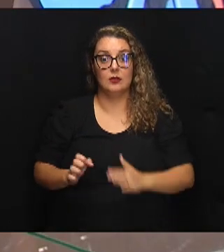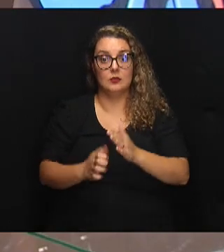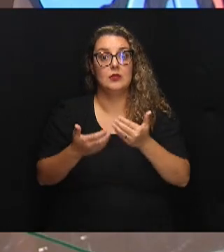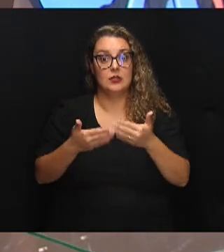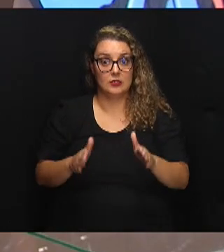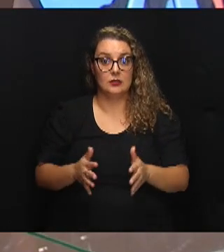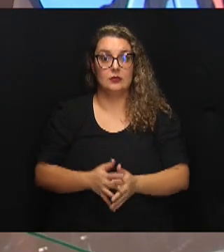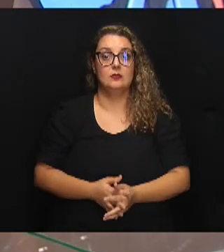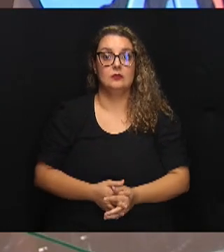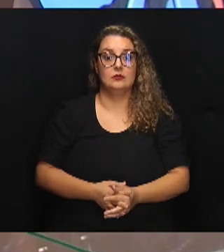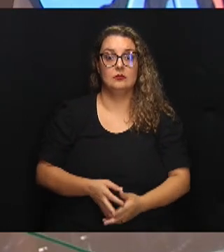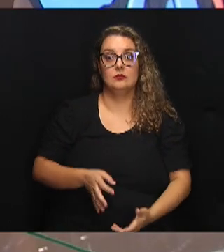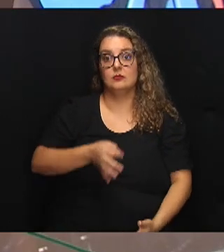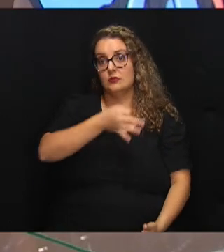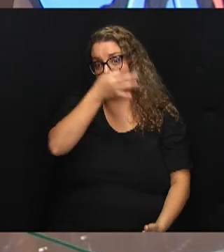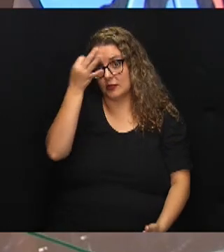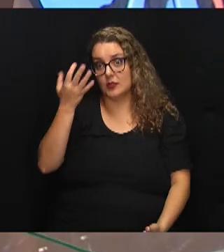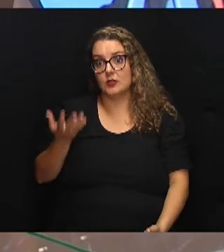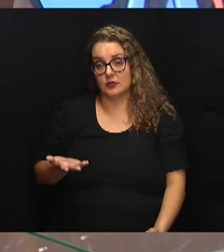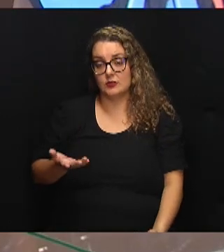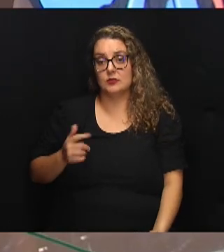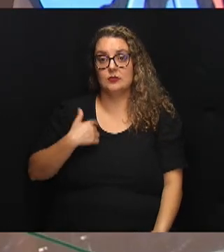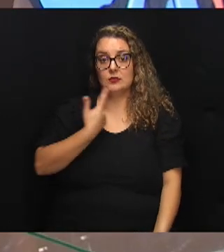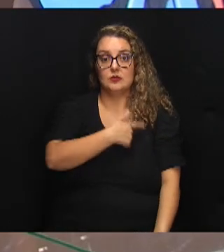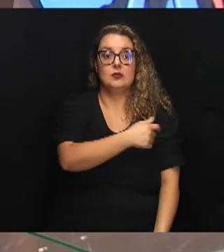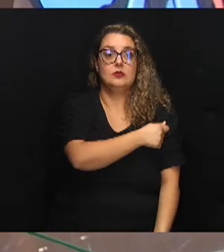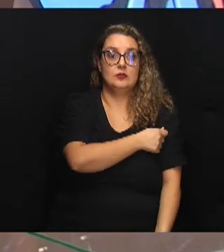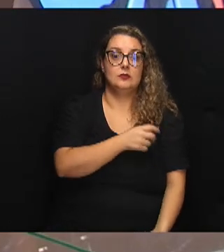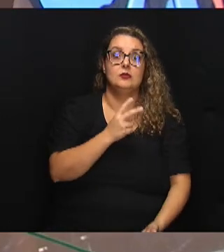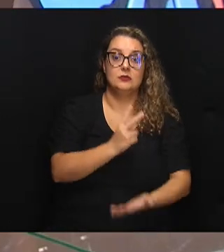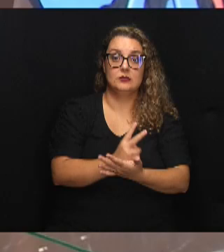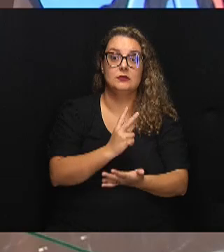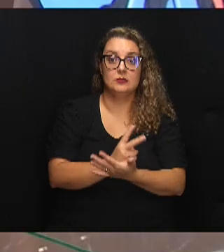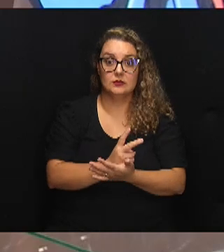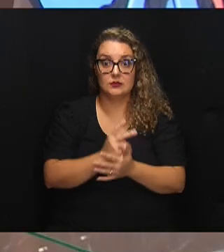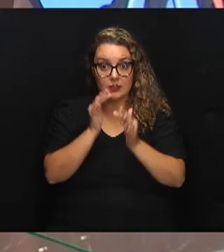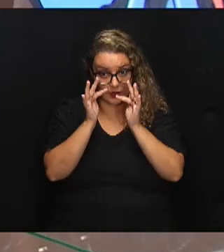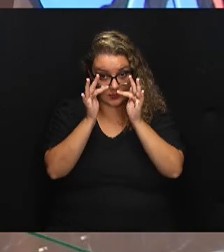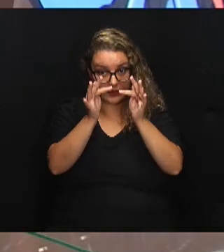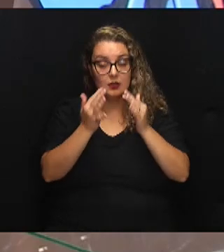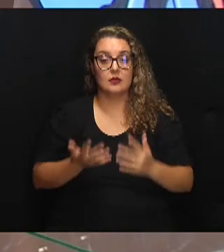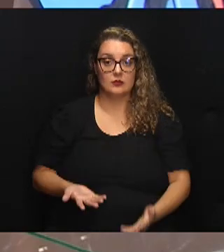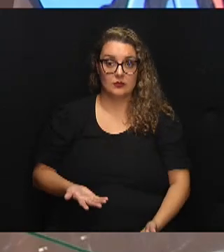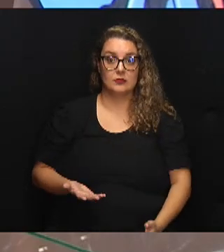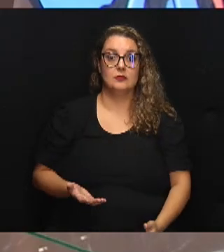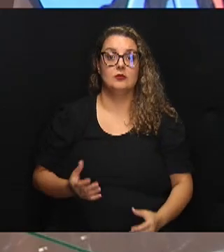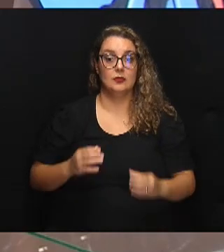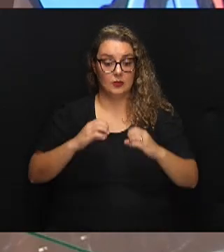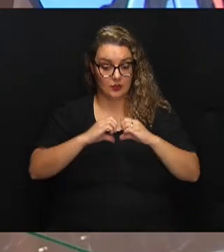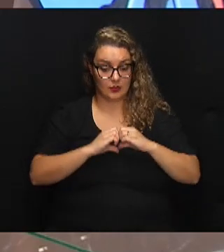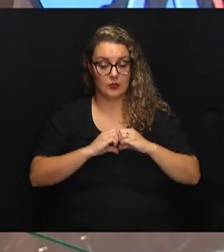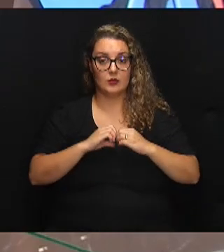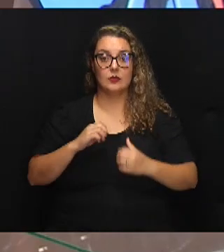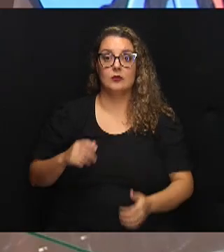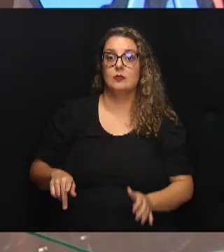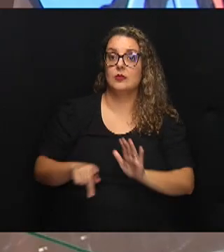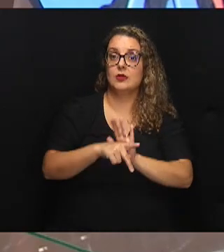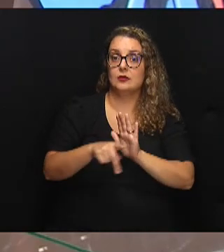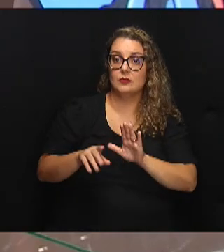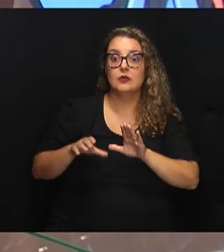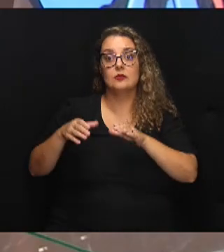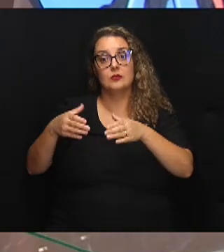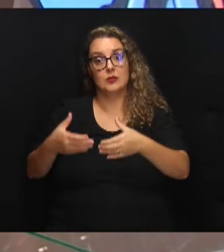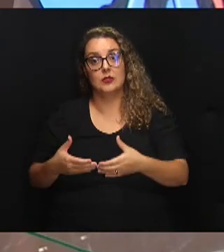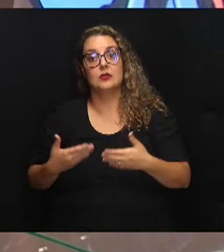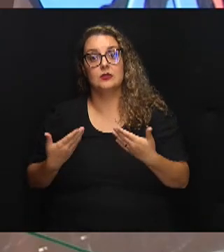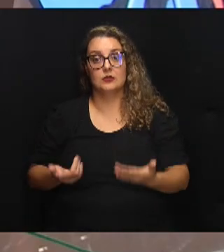Por sorte, nossos alunos sempre foram muito fiéis, sempre amavam muito fazer parte dessa comunidade,